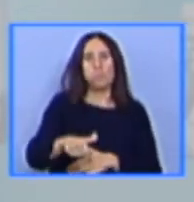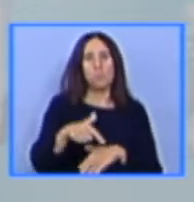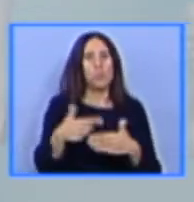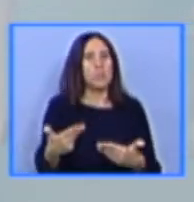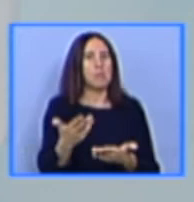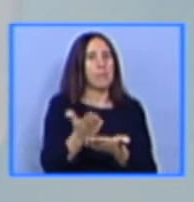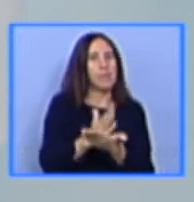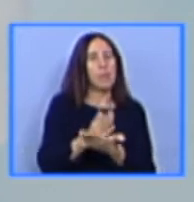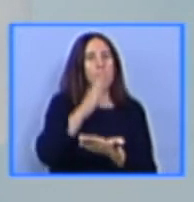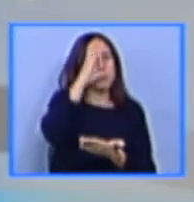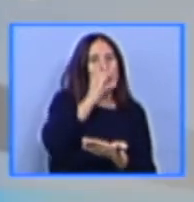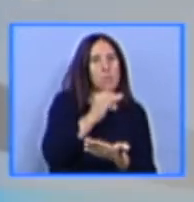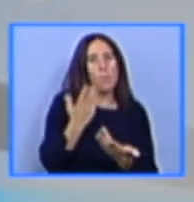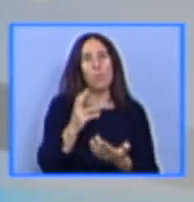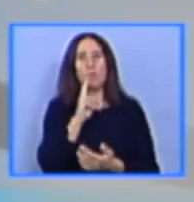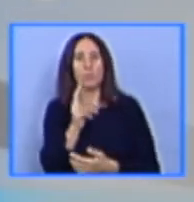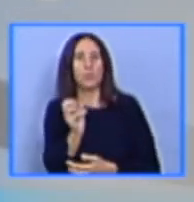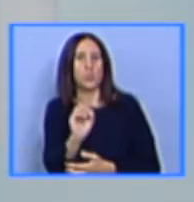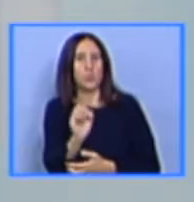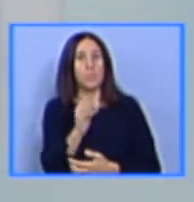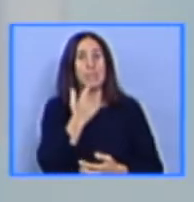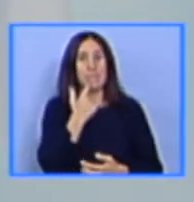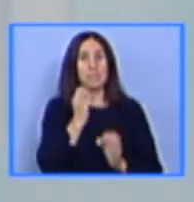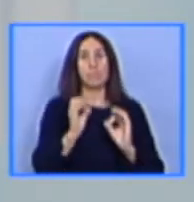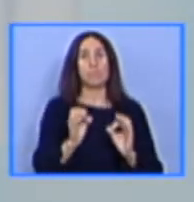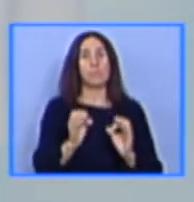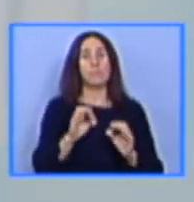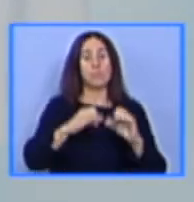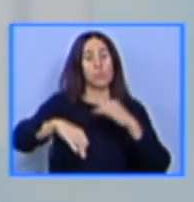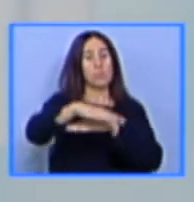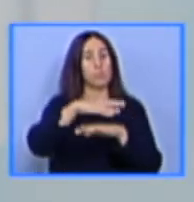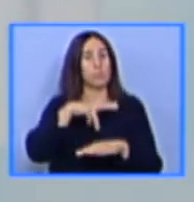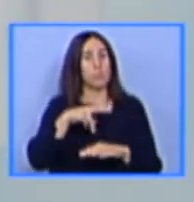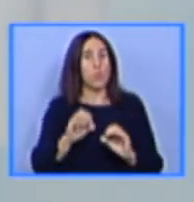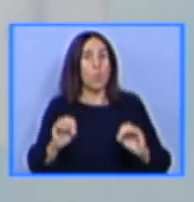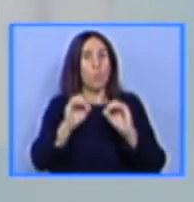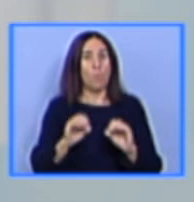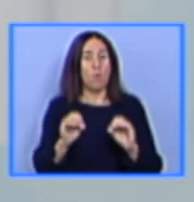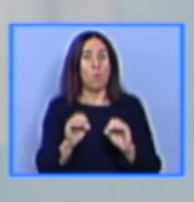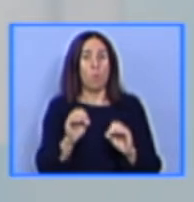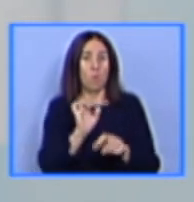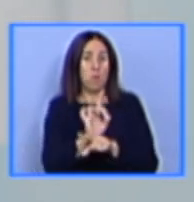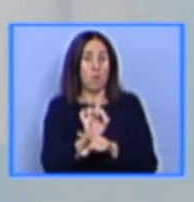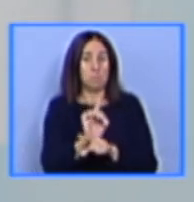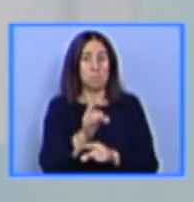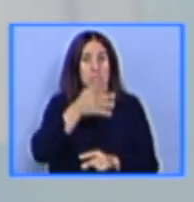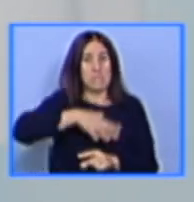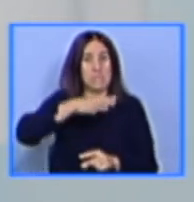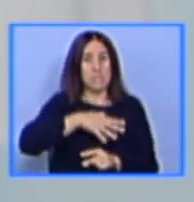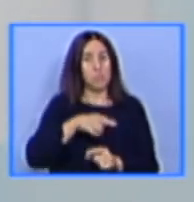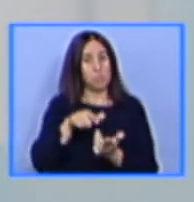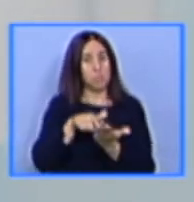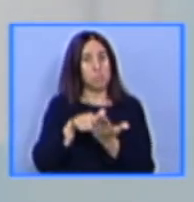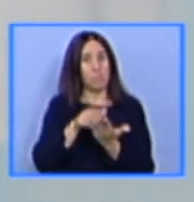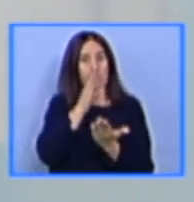sabem ou não respondem. Ou seja, quer dizer que não há, de facto, na sociedade portuguesa, pelo menos por este indício muito